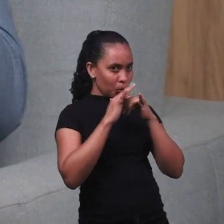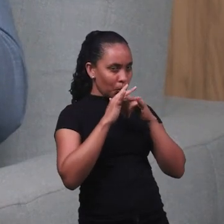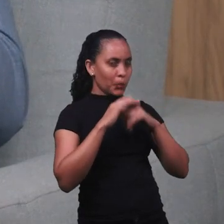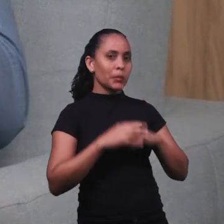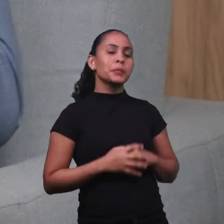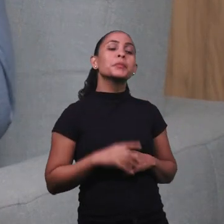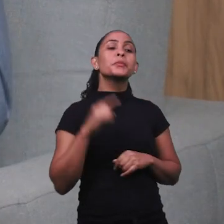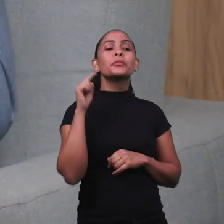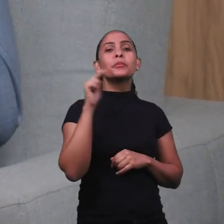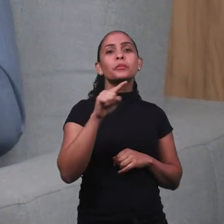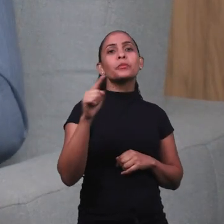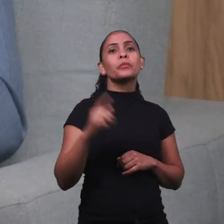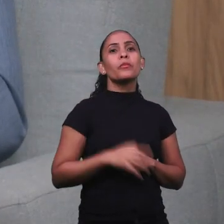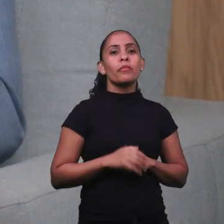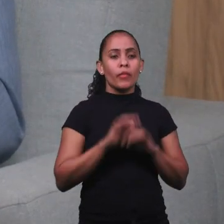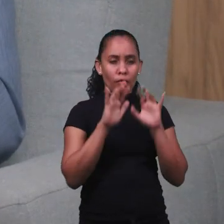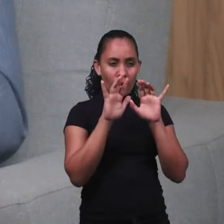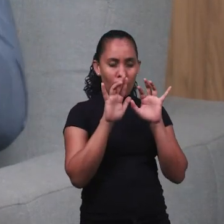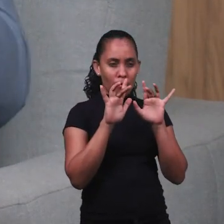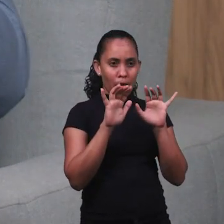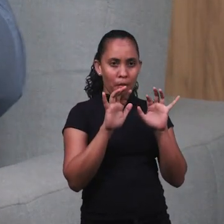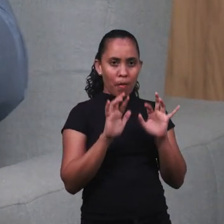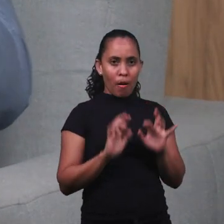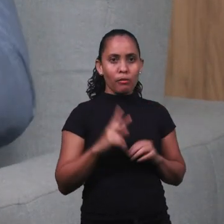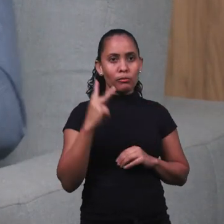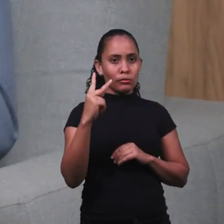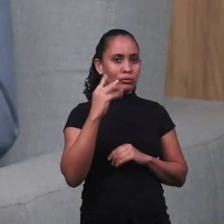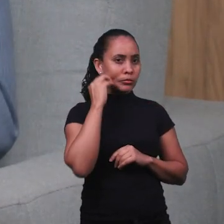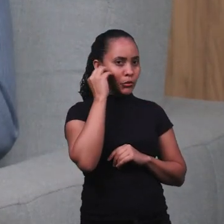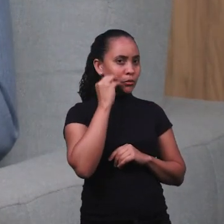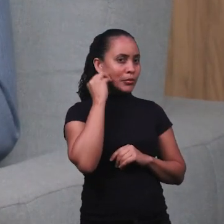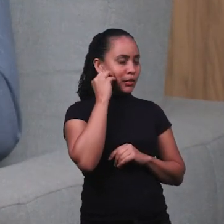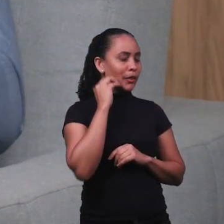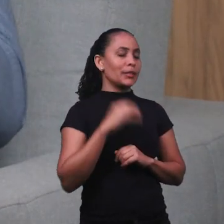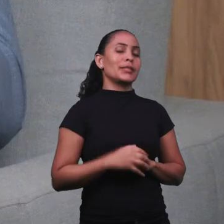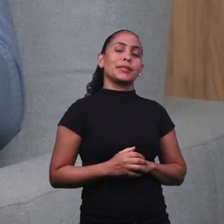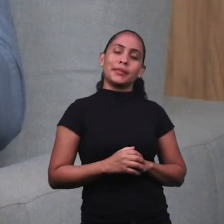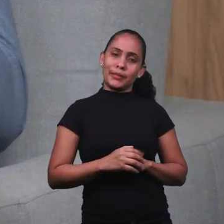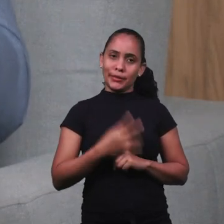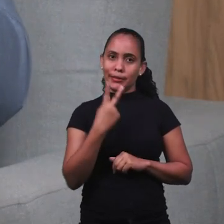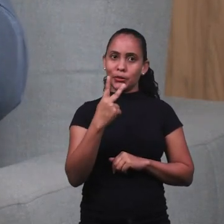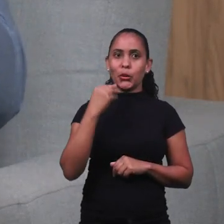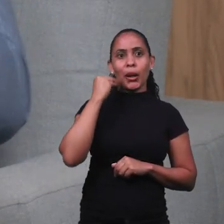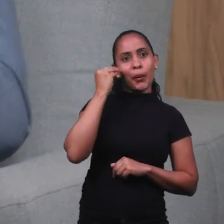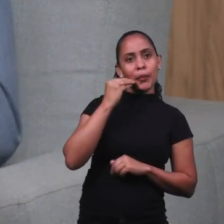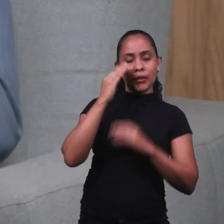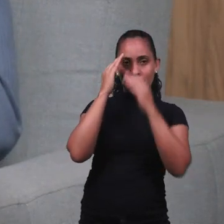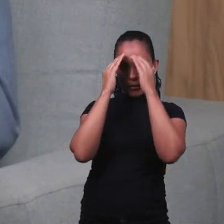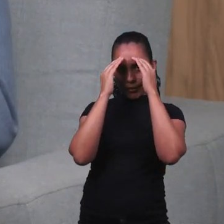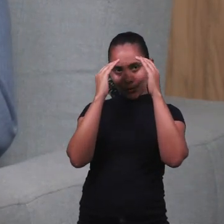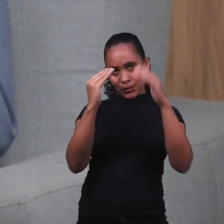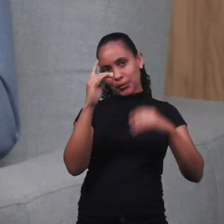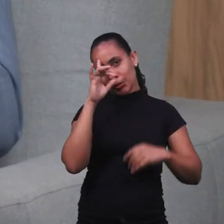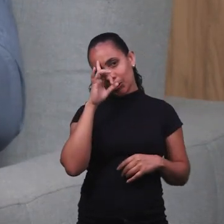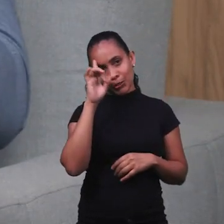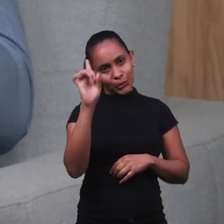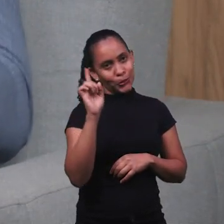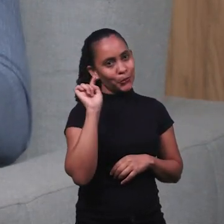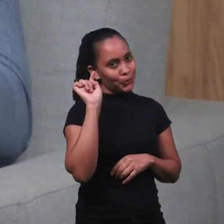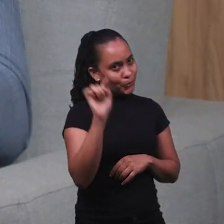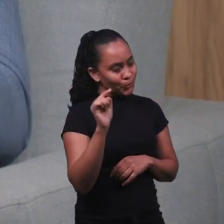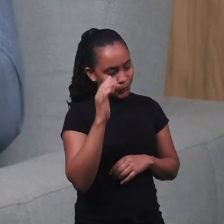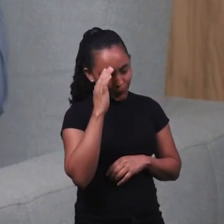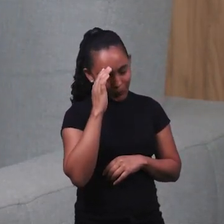vai ali nos comentários e deixa o seu comentário, conta a sua experiência, a experiência da obediência. Você um dia